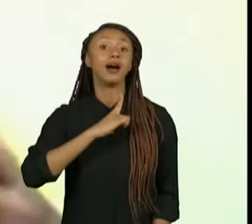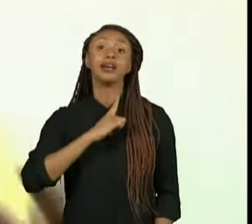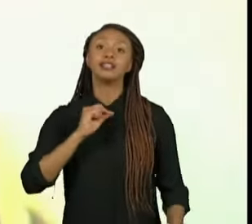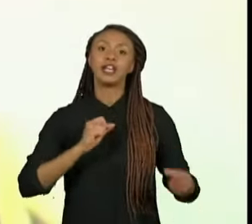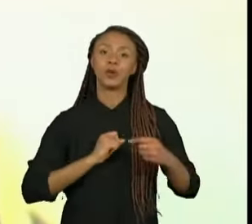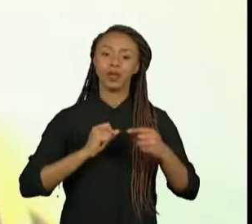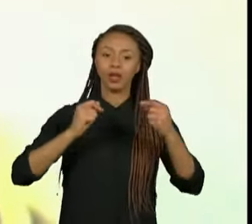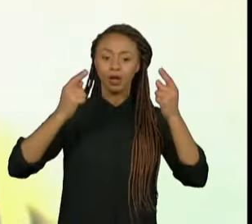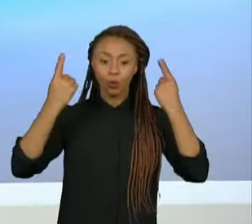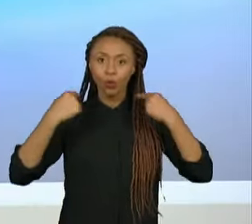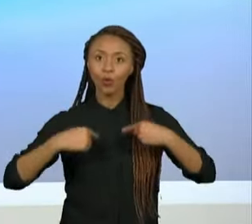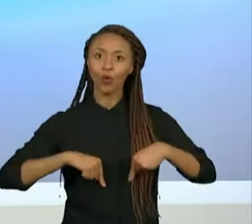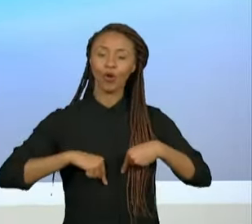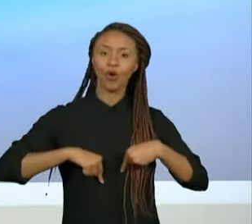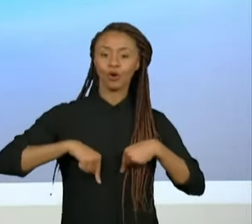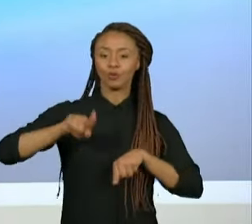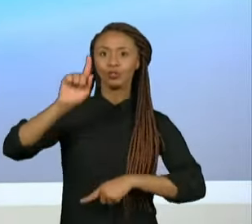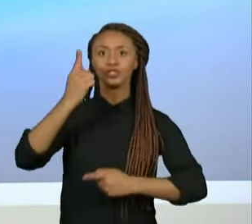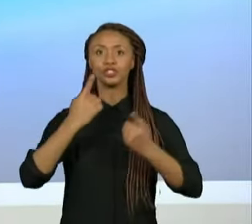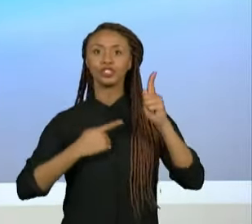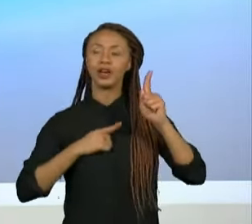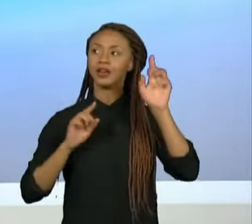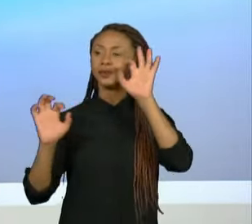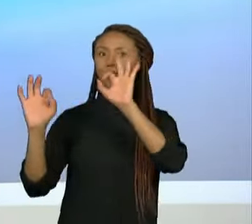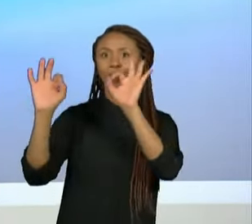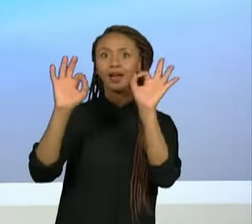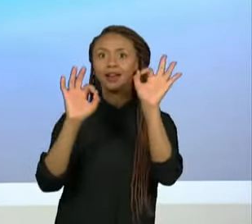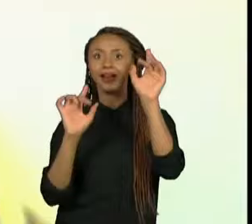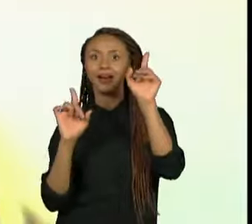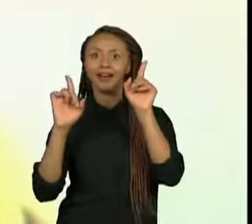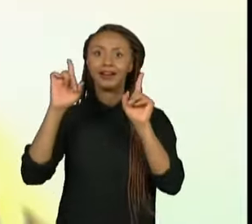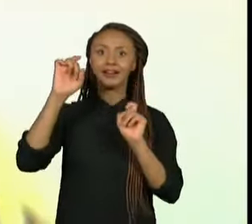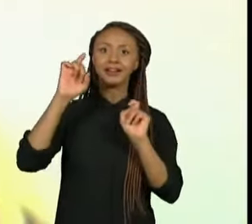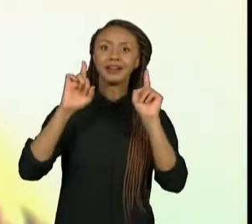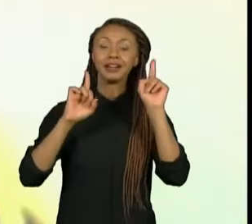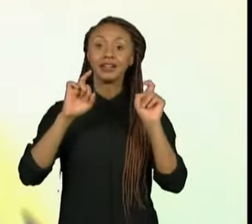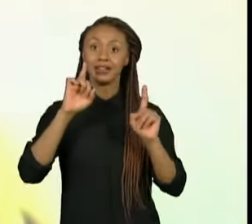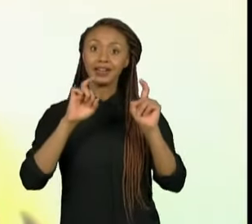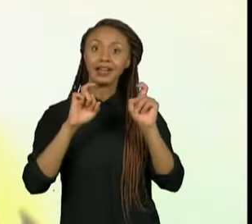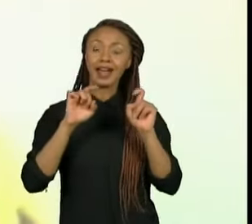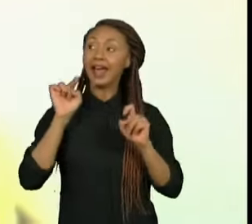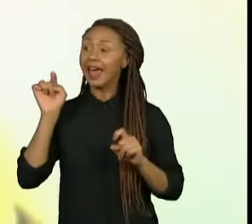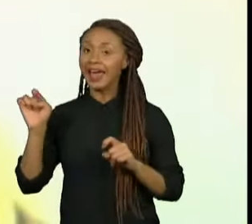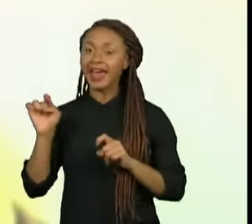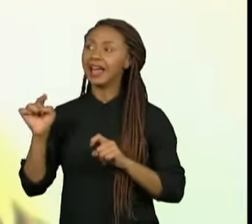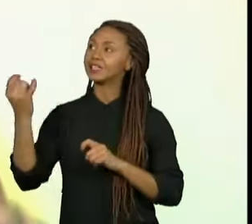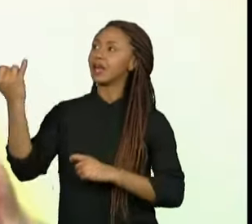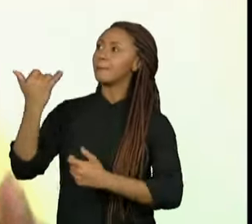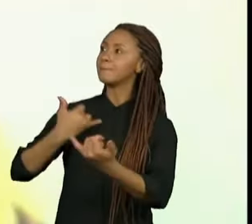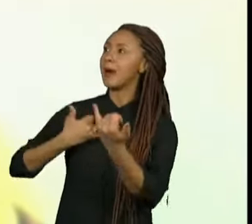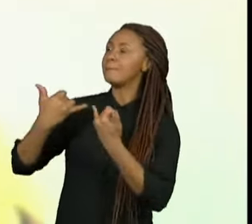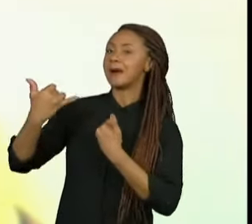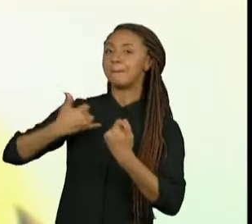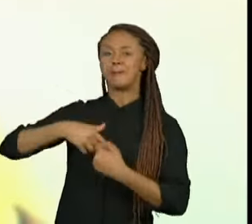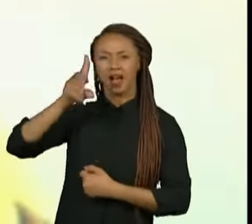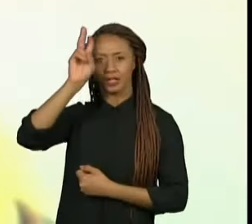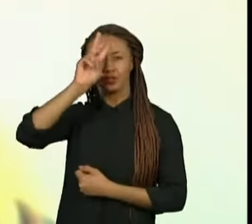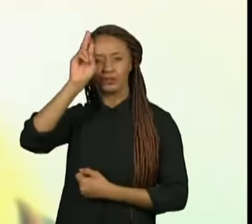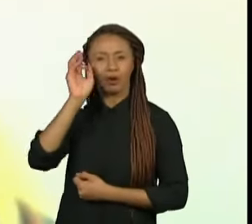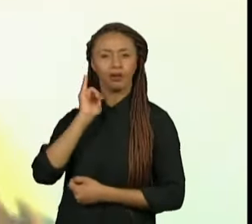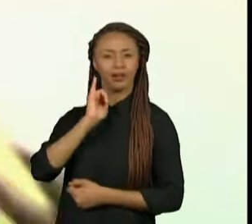é o olhar, é o movimento. Então, ser criado no meio disso tudo, né? Dessa contação de